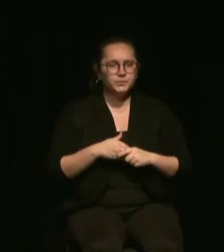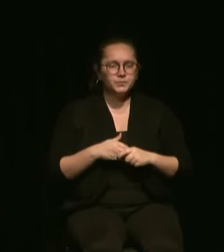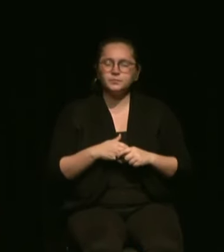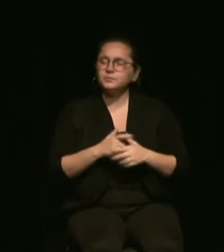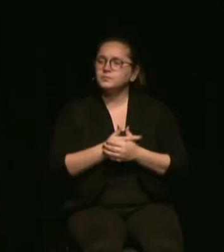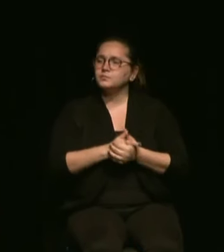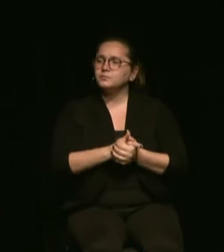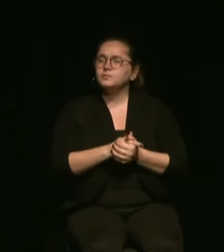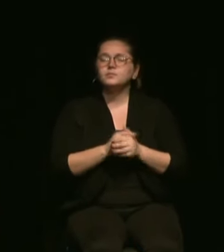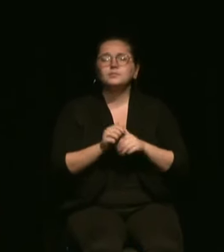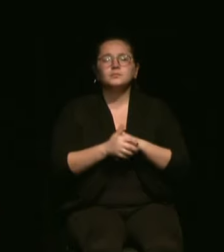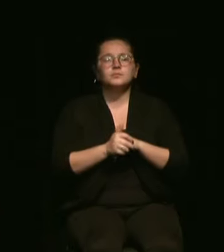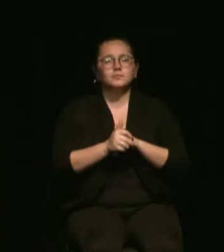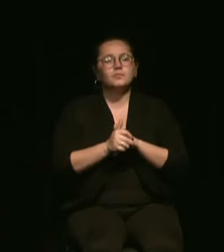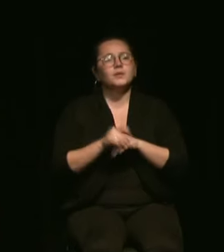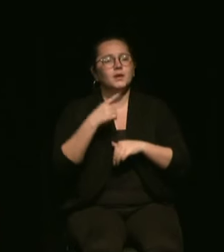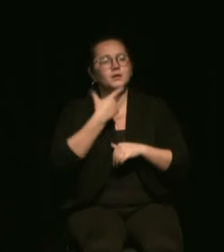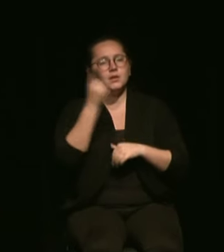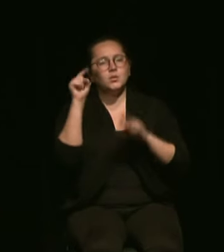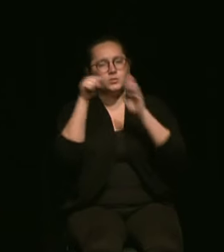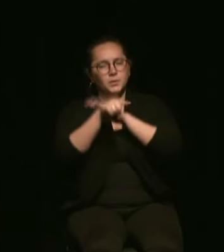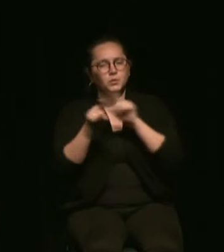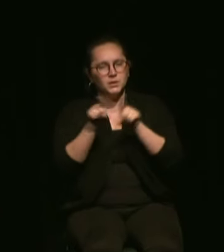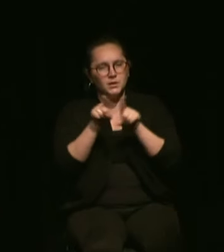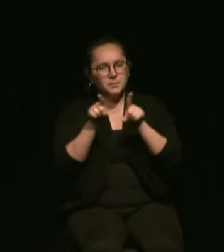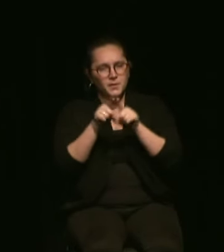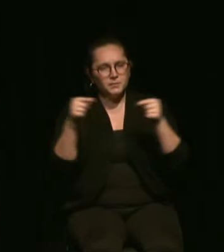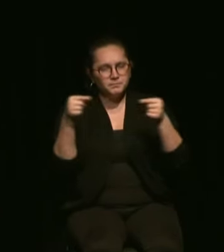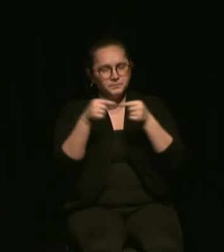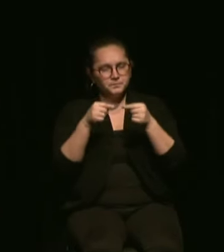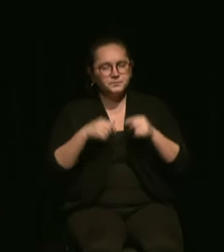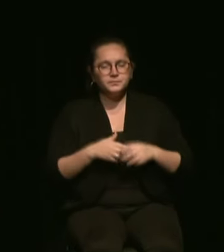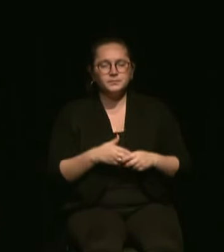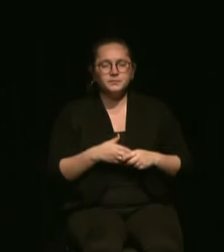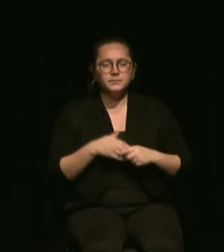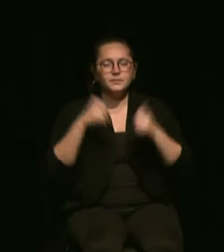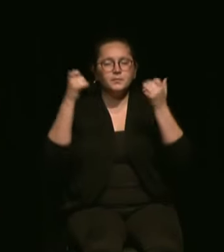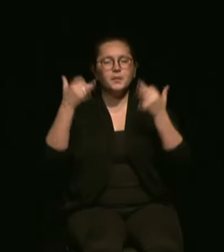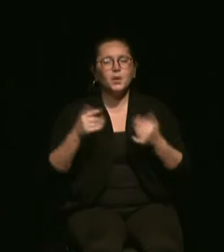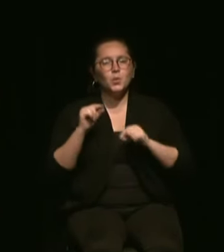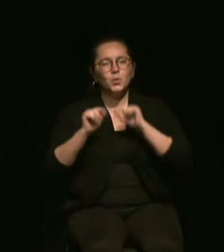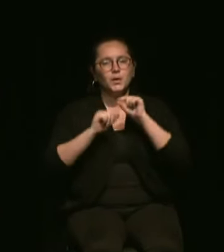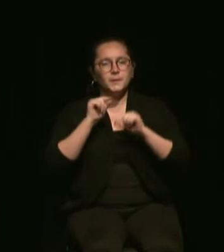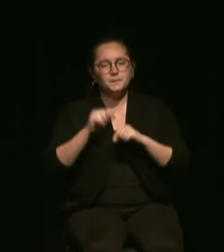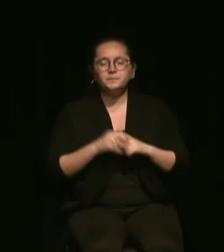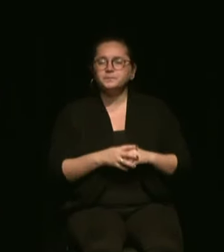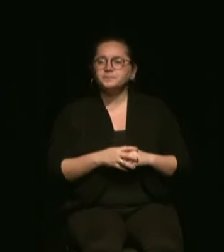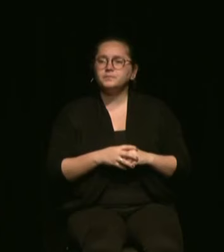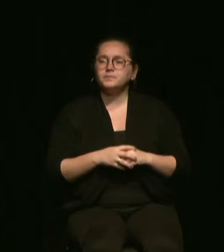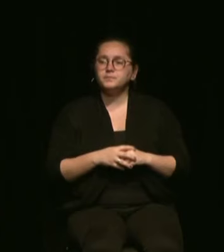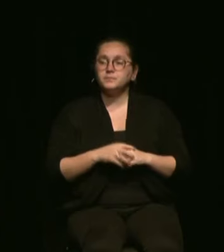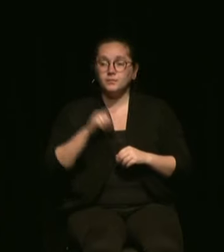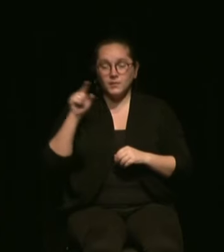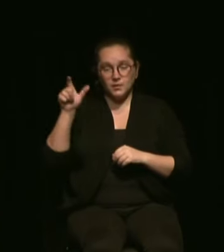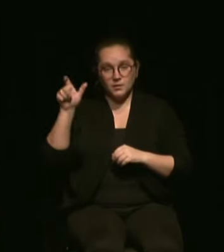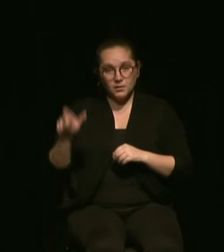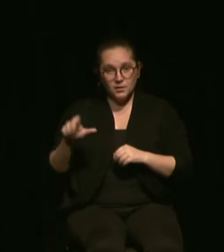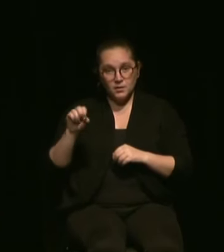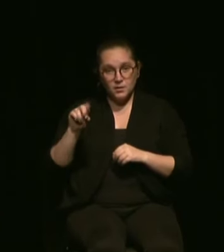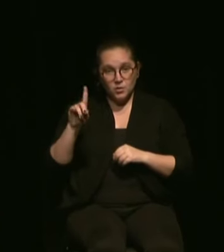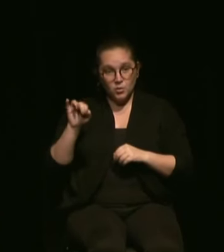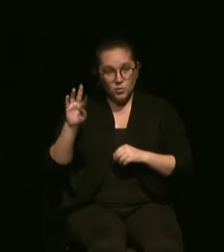tem uma outra pergunta que se relaciona com isso aqui, que diz assim, o Coutinho